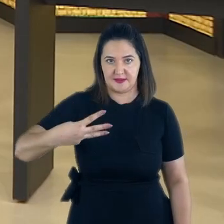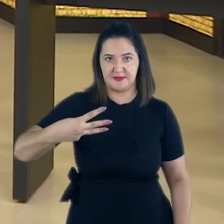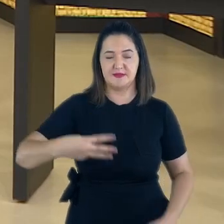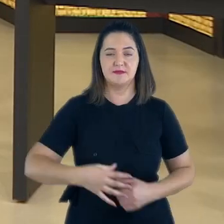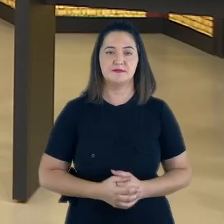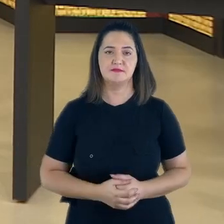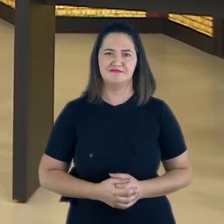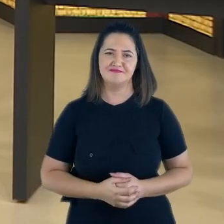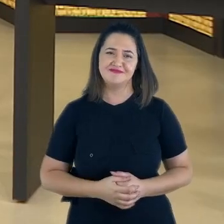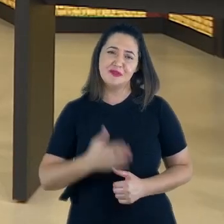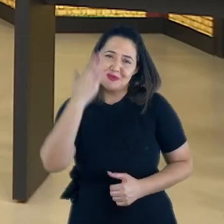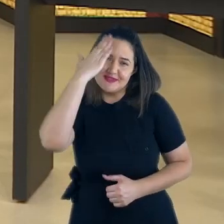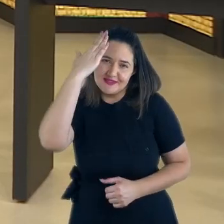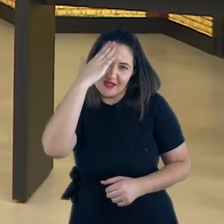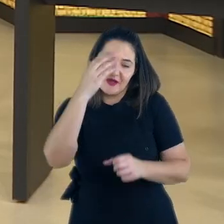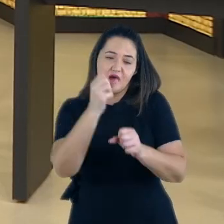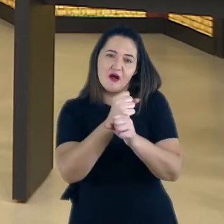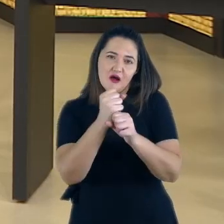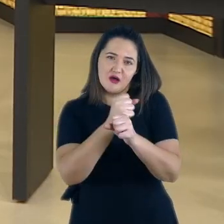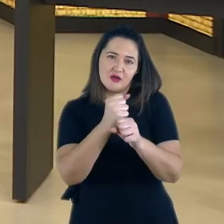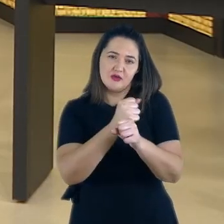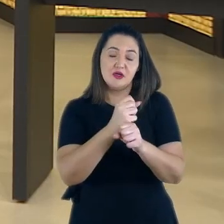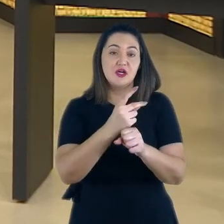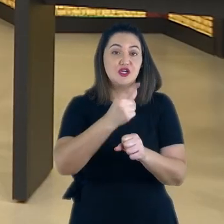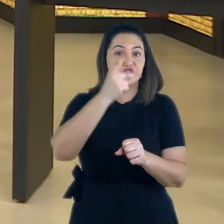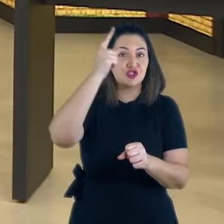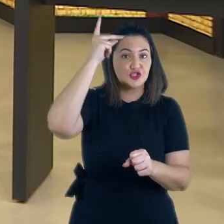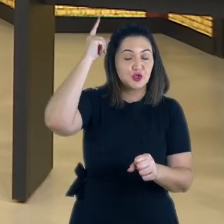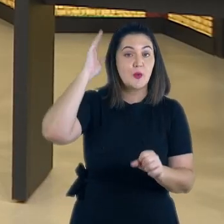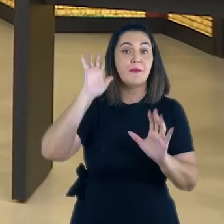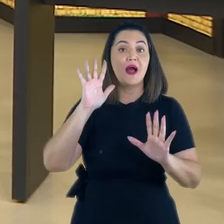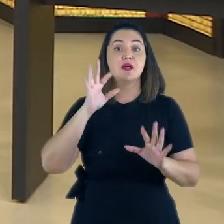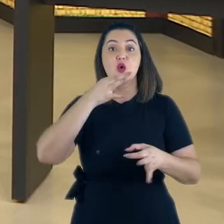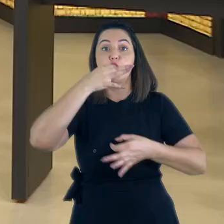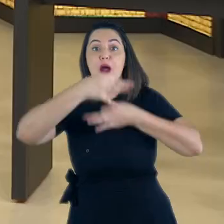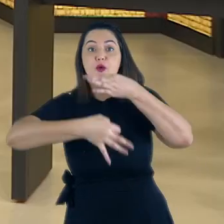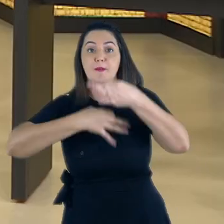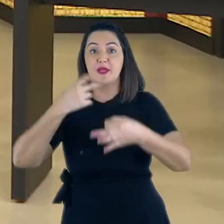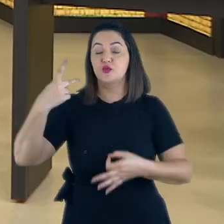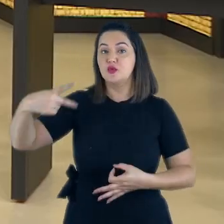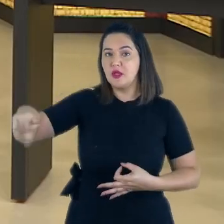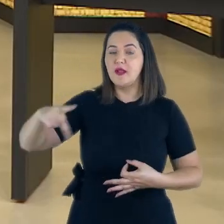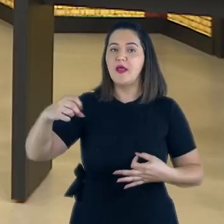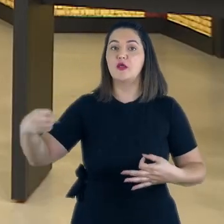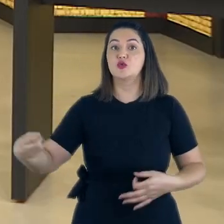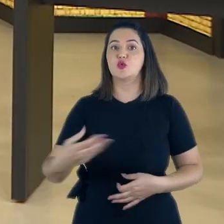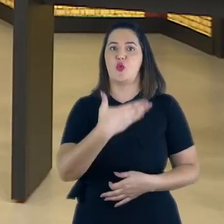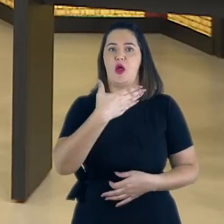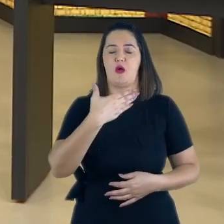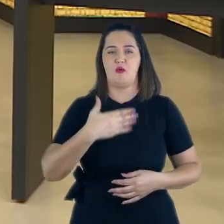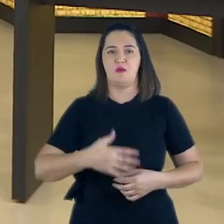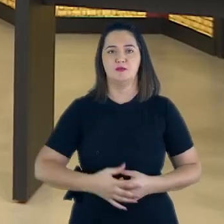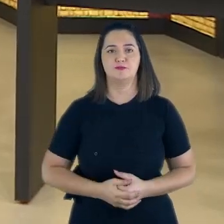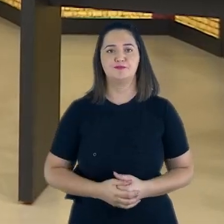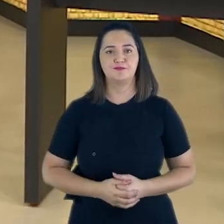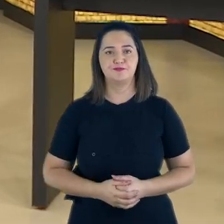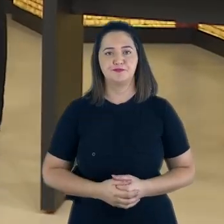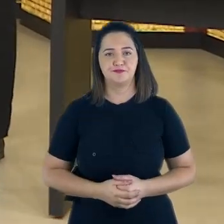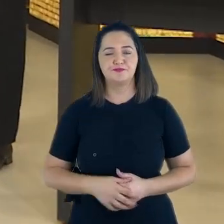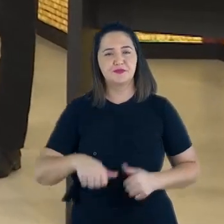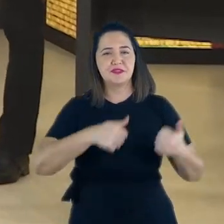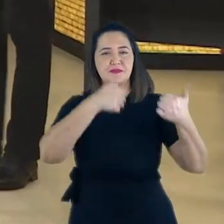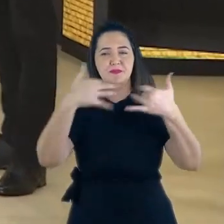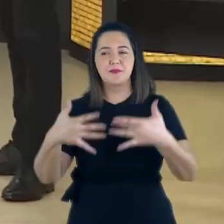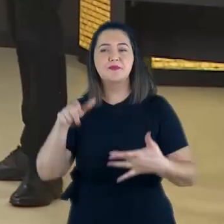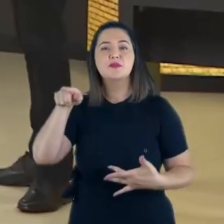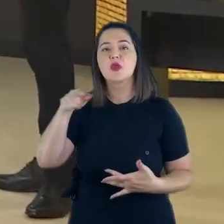pode ser antiga, mas o seu argumento é atual e muito didático. Vamos ver o que este autor escreveu. Vou